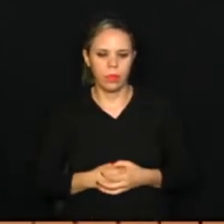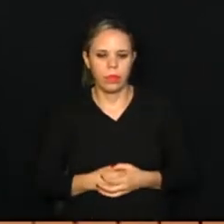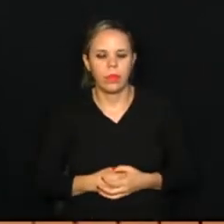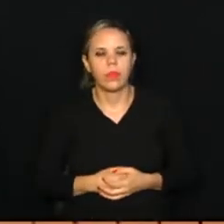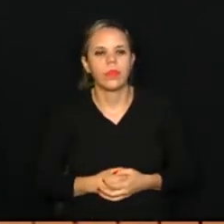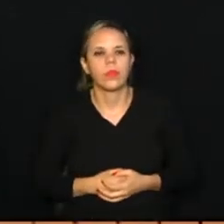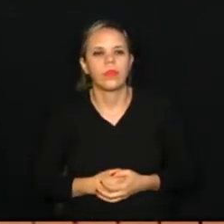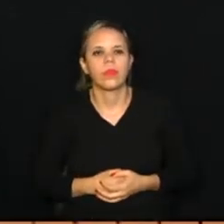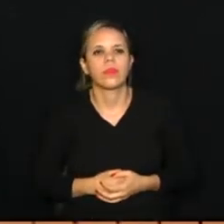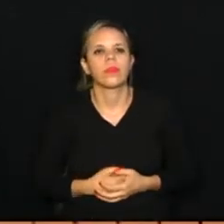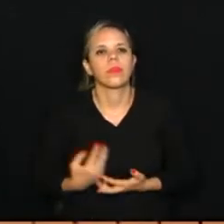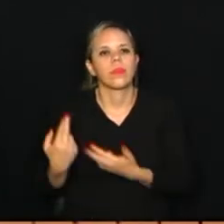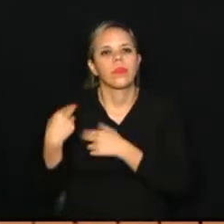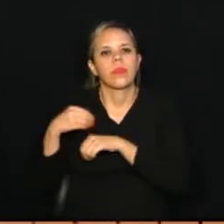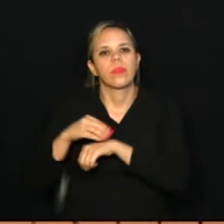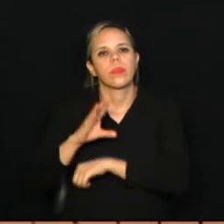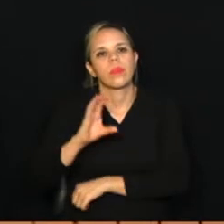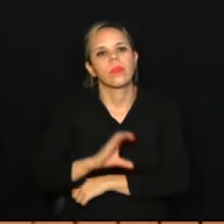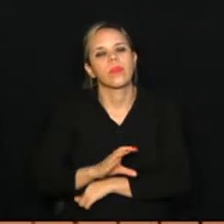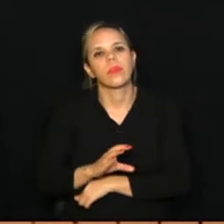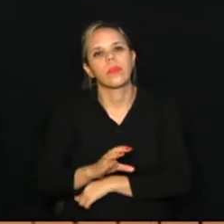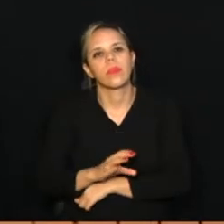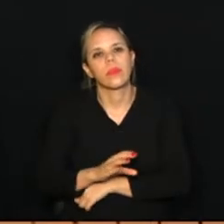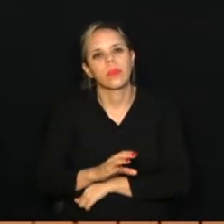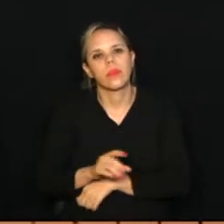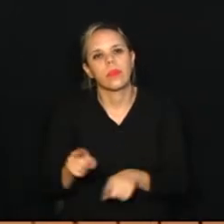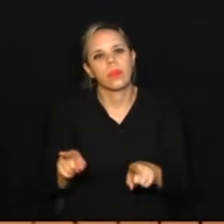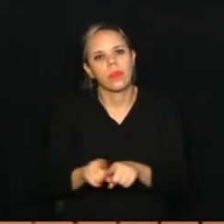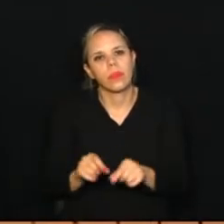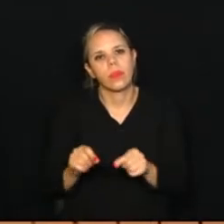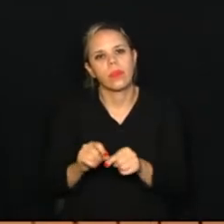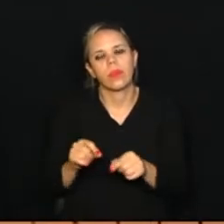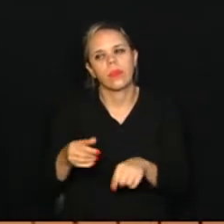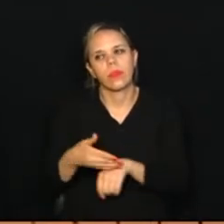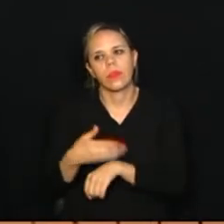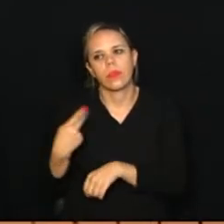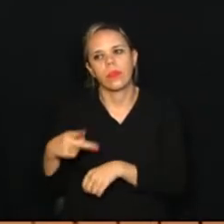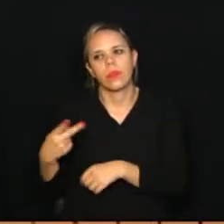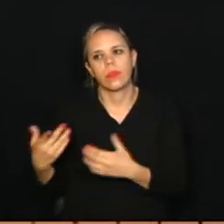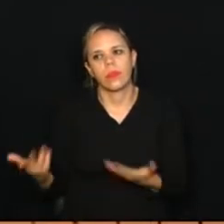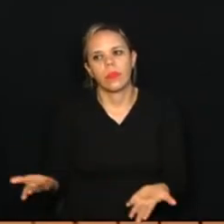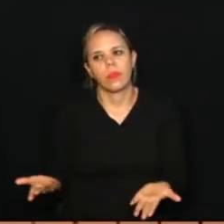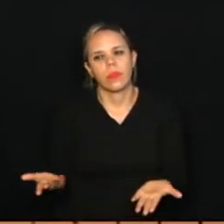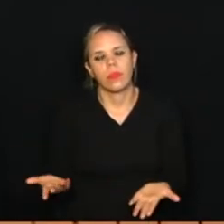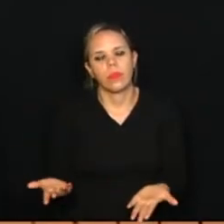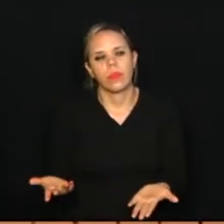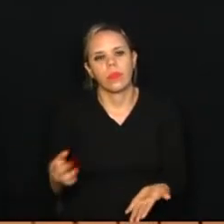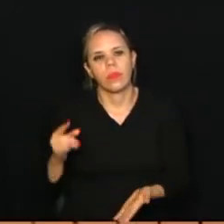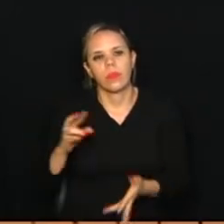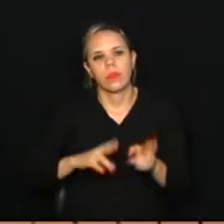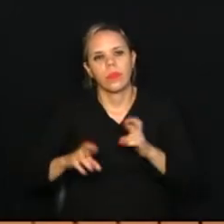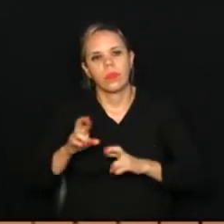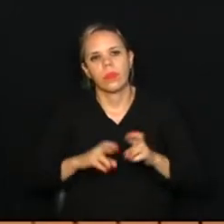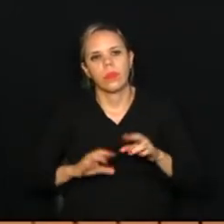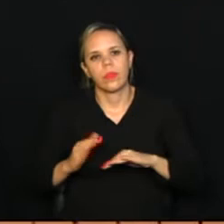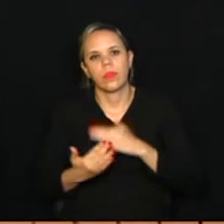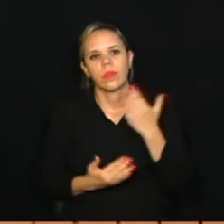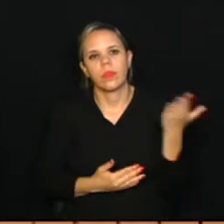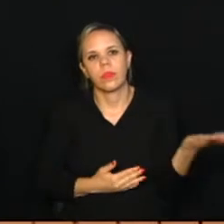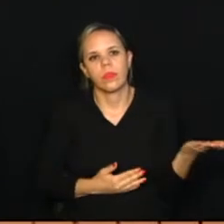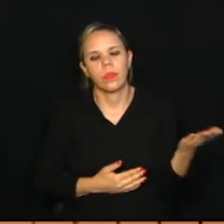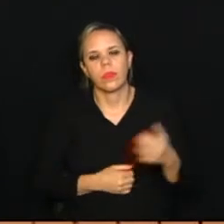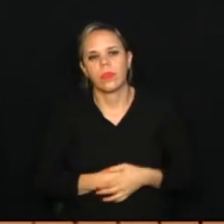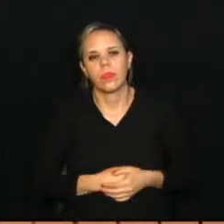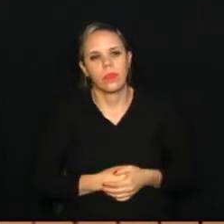tirar a responsabilidade do cidadão também, porque o cidadão também tem que fazer a parte dele, né? Então ele tem que ser o fiscal do bairro dele, da rua